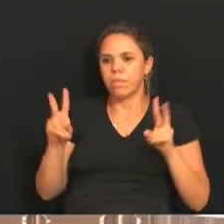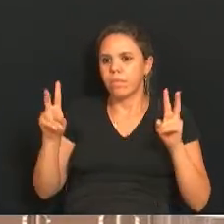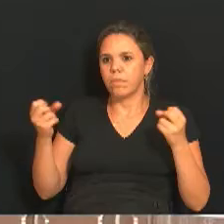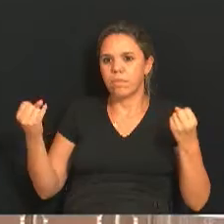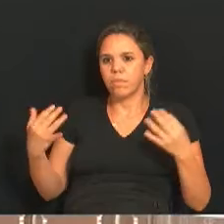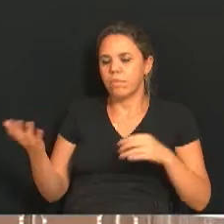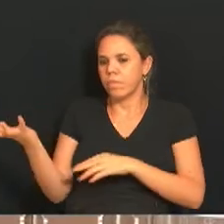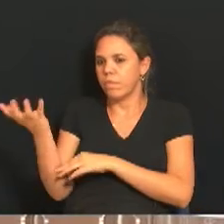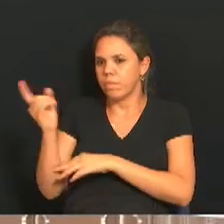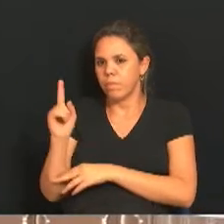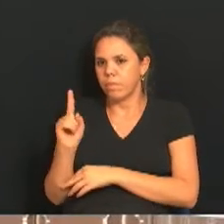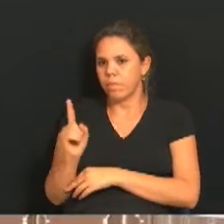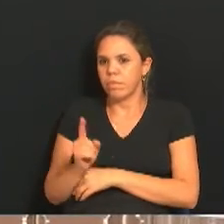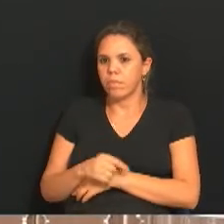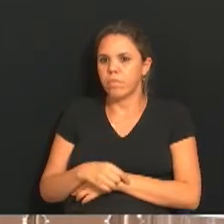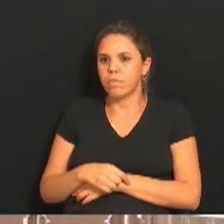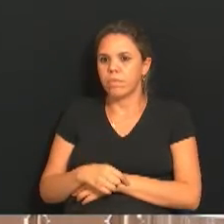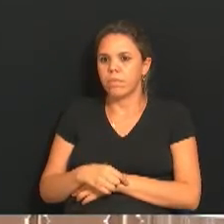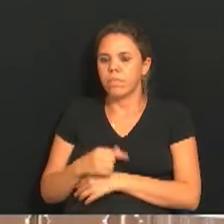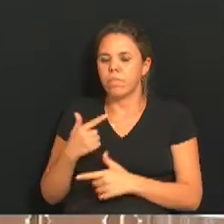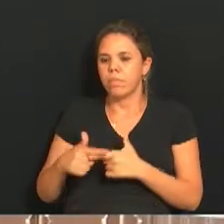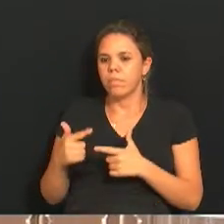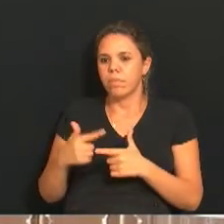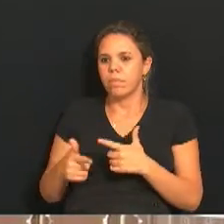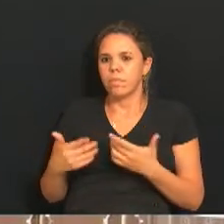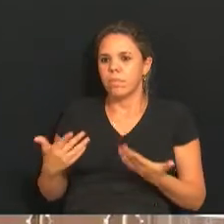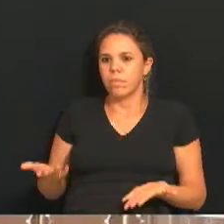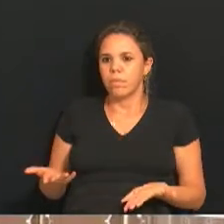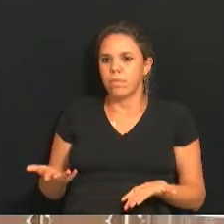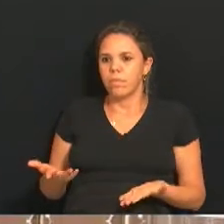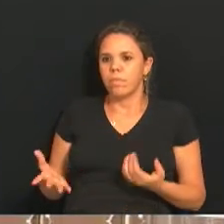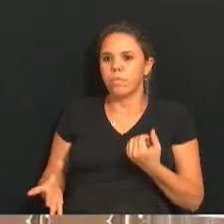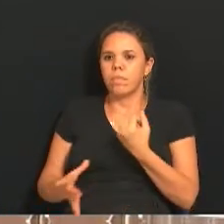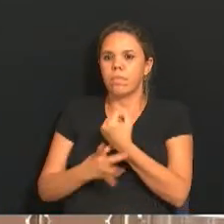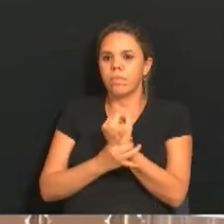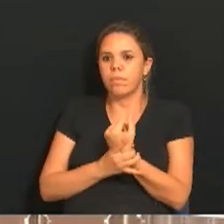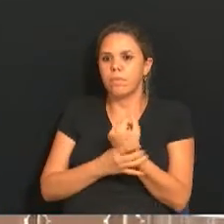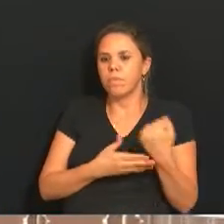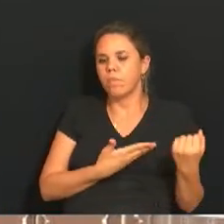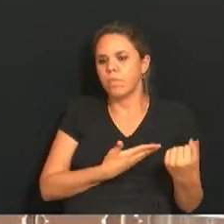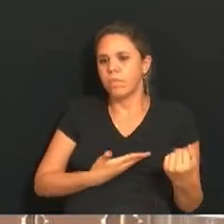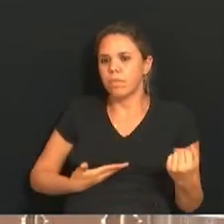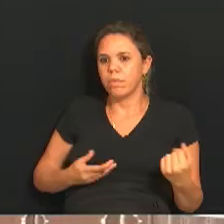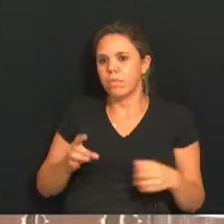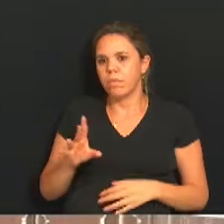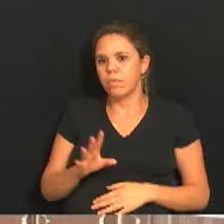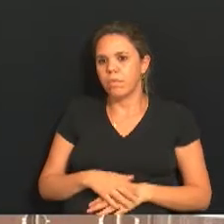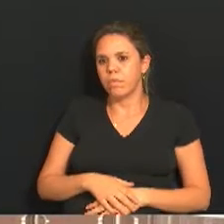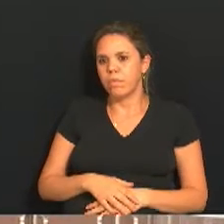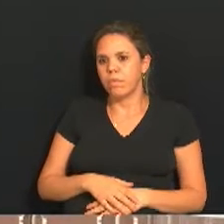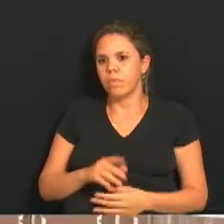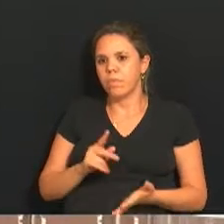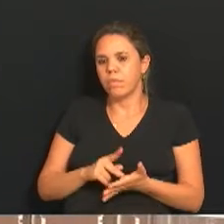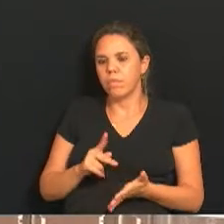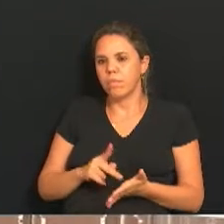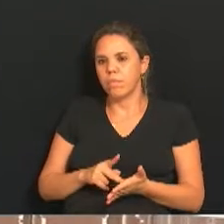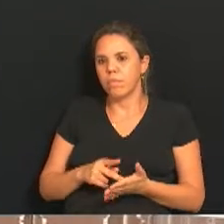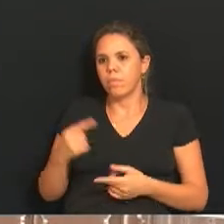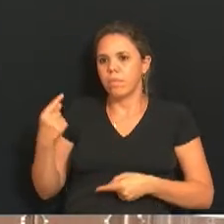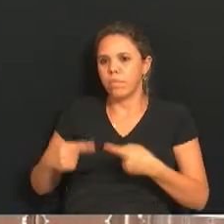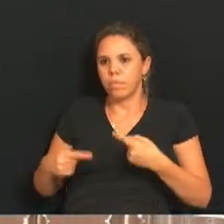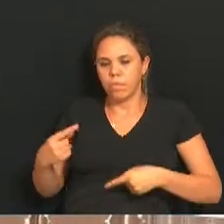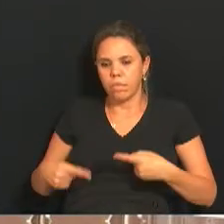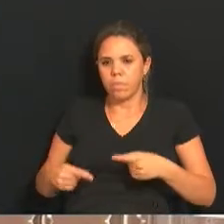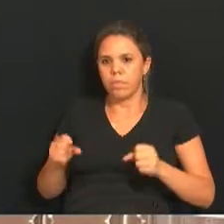de rua, né, ou essa problemática com segurança pública somente. Na verdade, a gente está abrindo um debate para que a gente